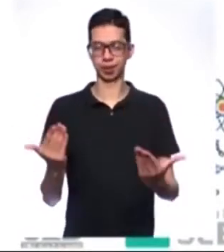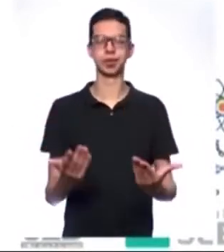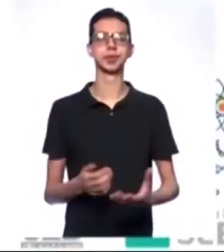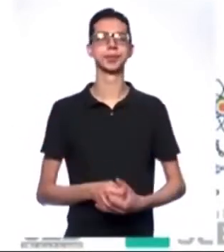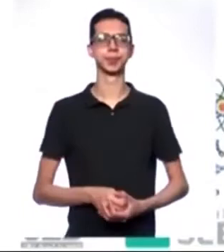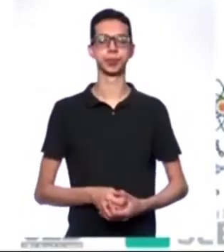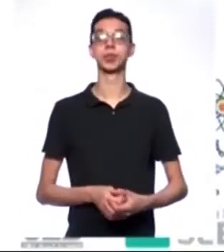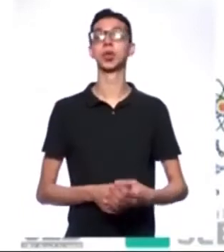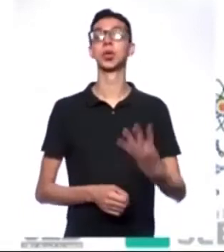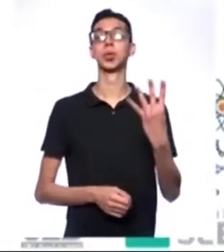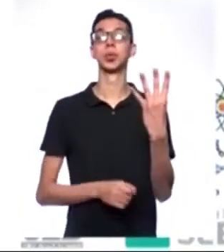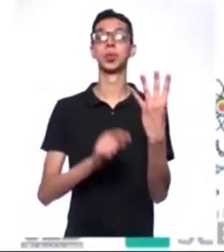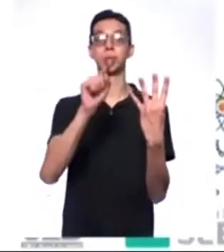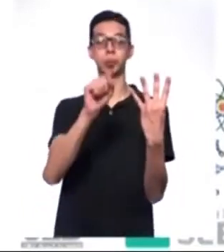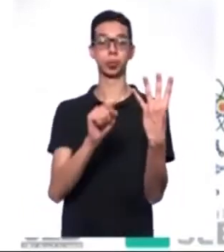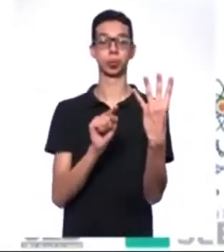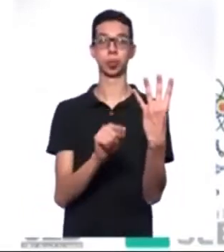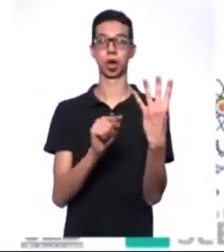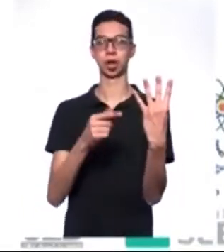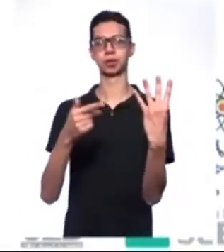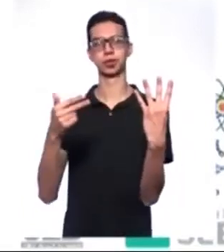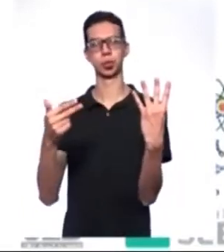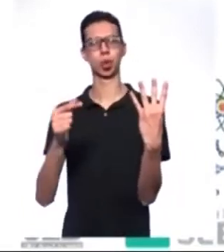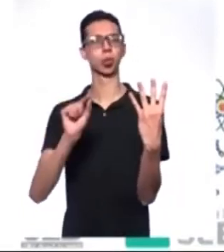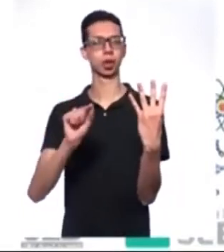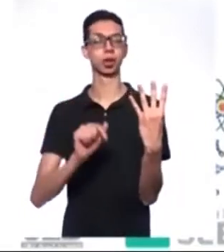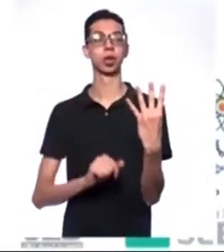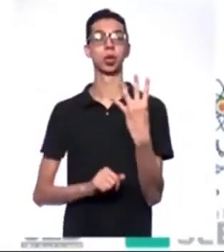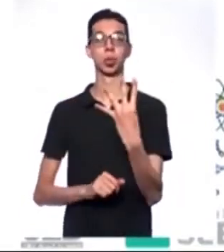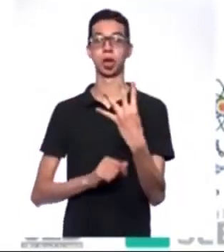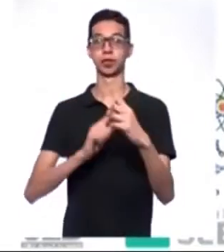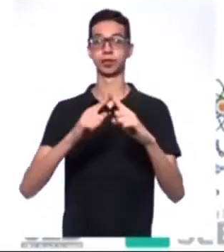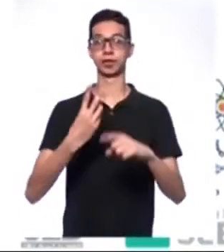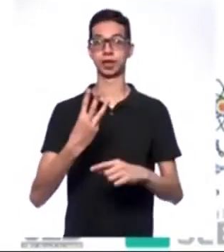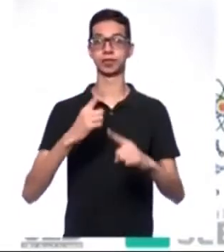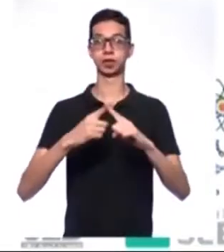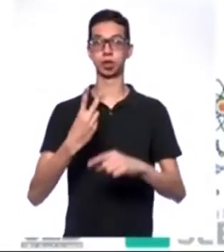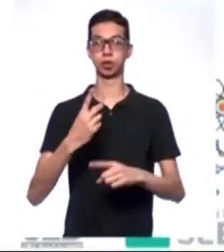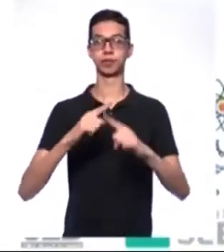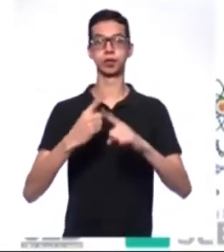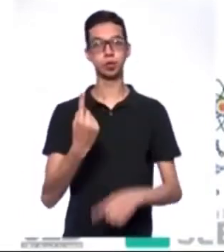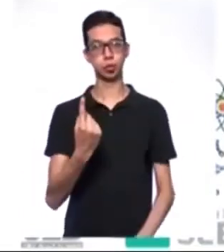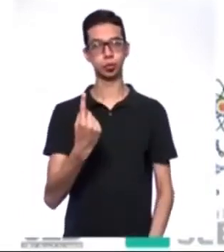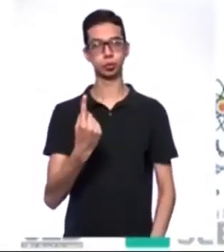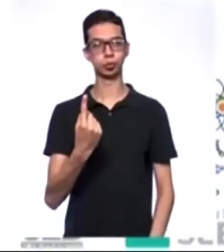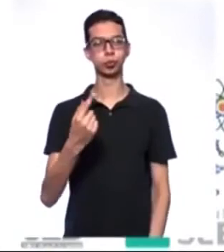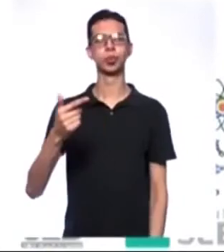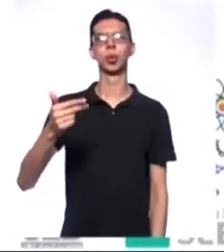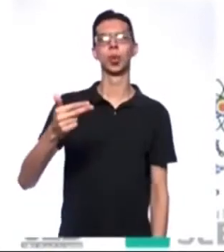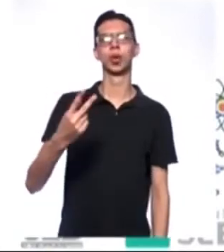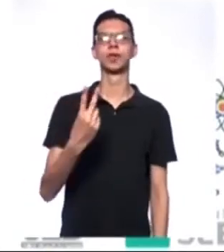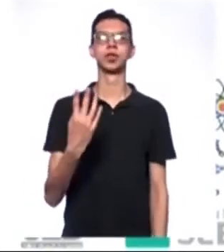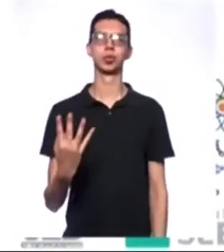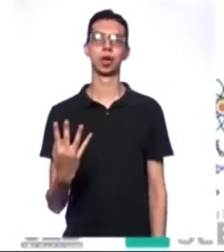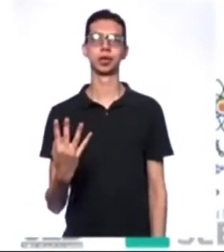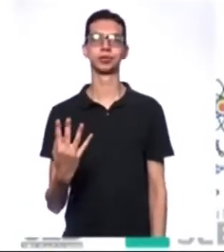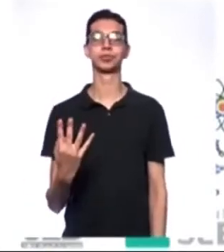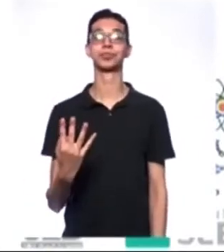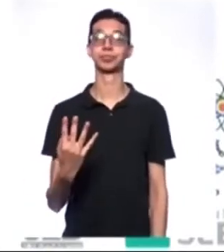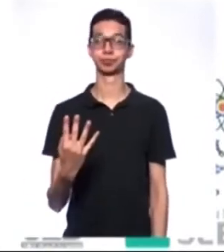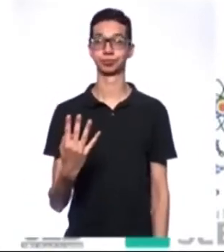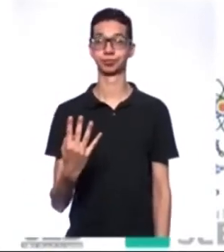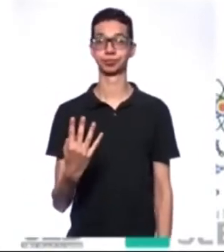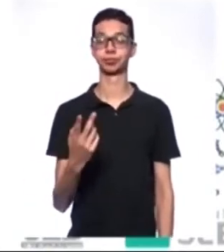4 fatorial é 4 X3 X2 X1 e da 24